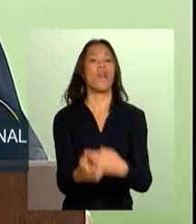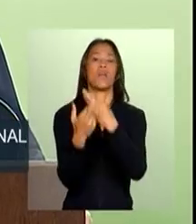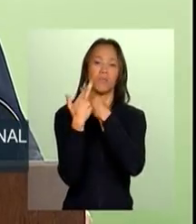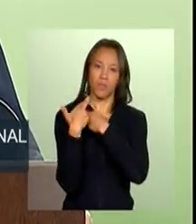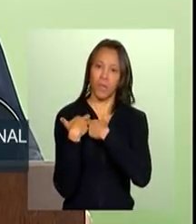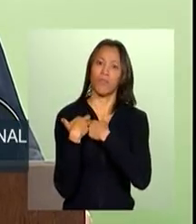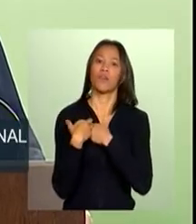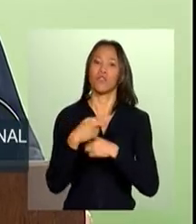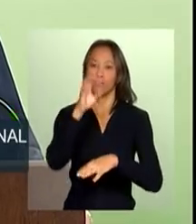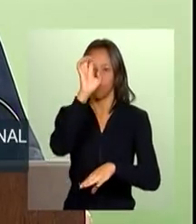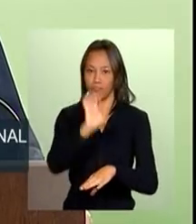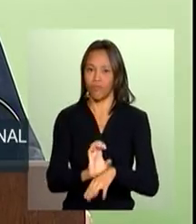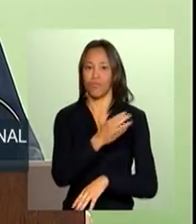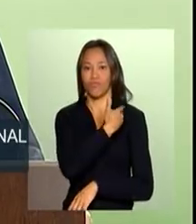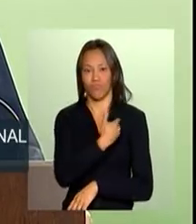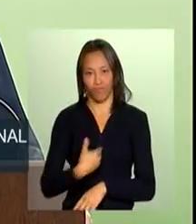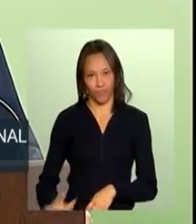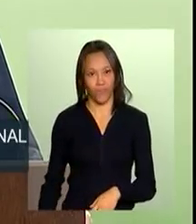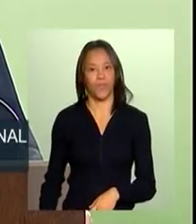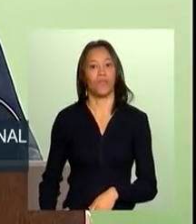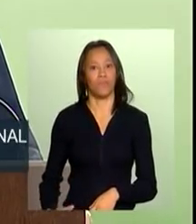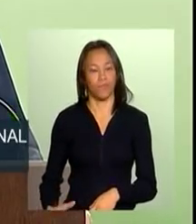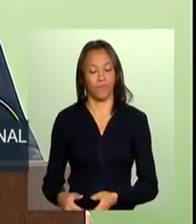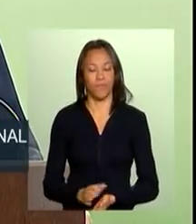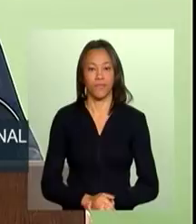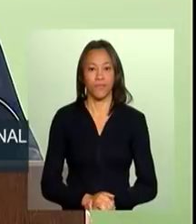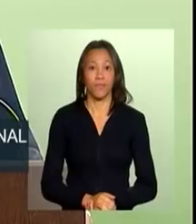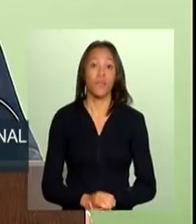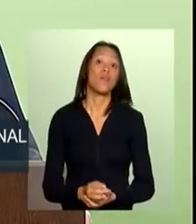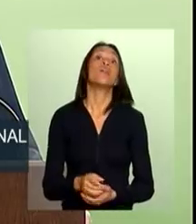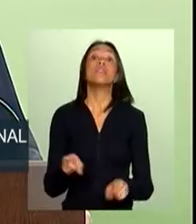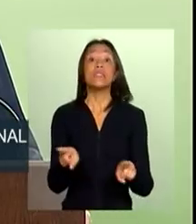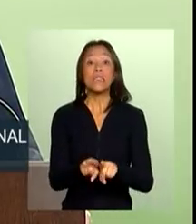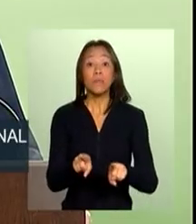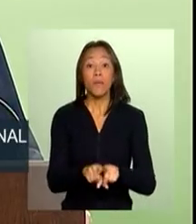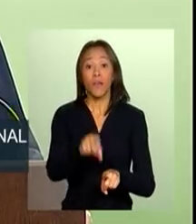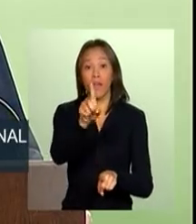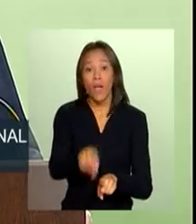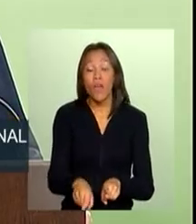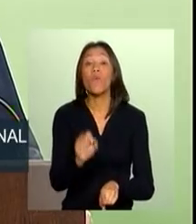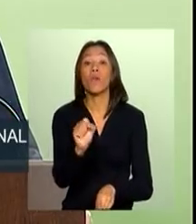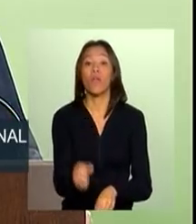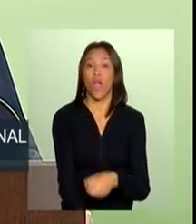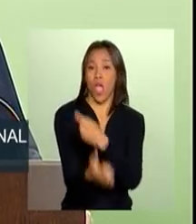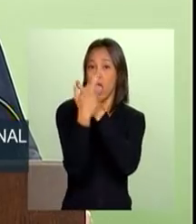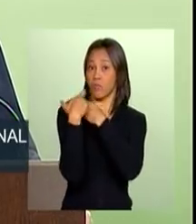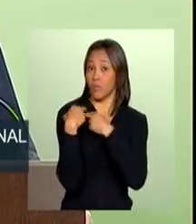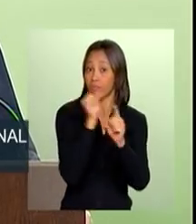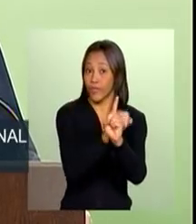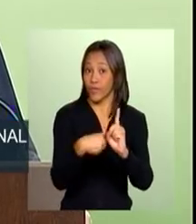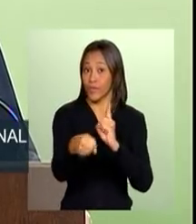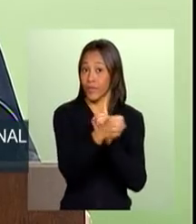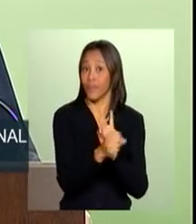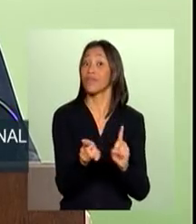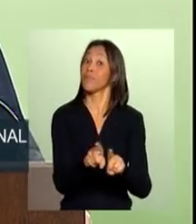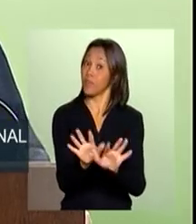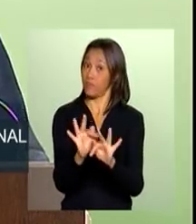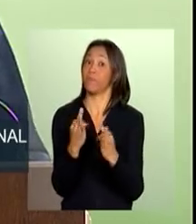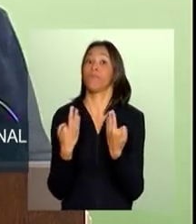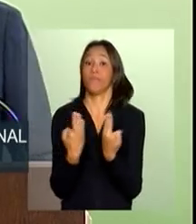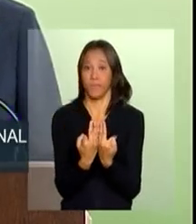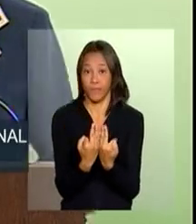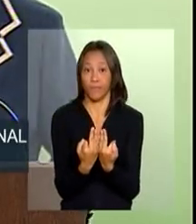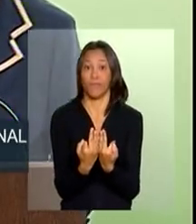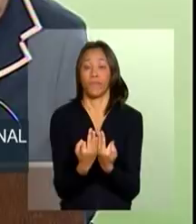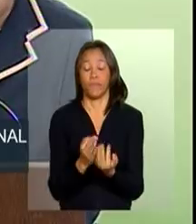do Estado, é a responsabilidade também da sociedade, das famílias.